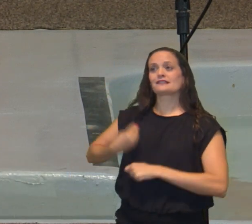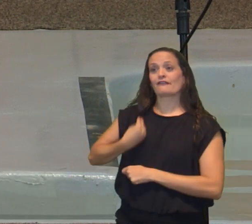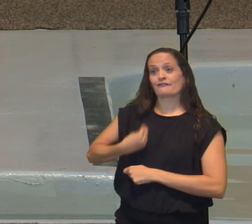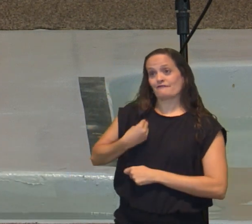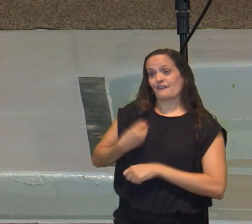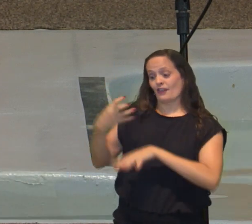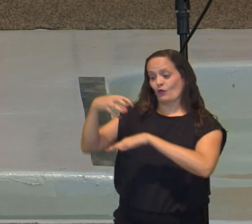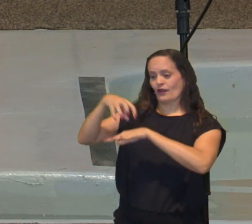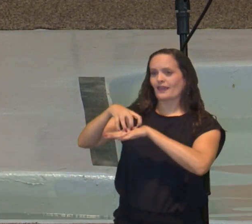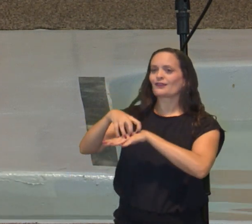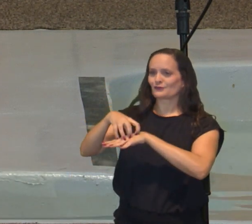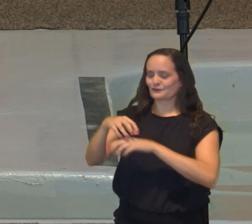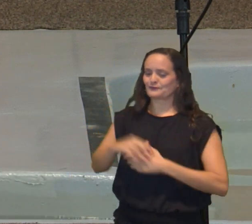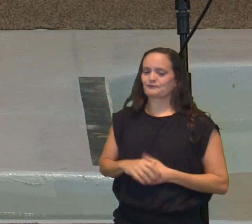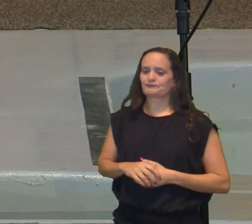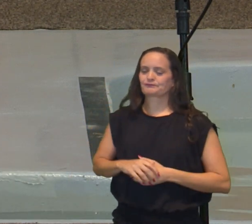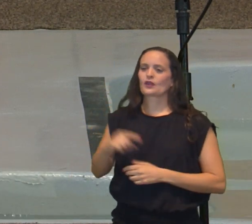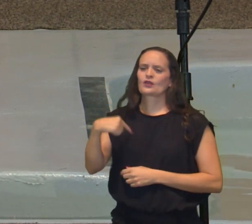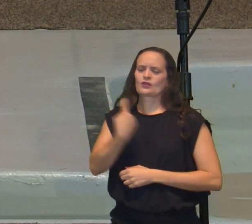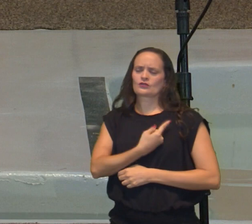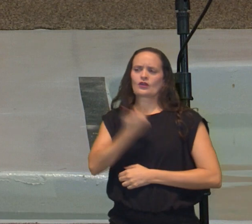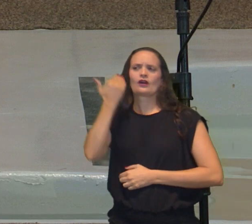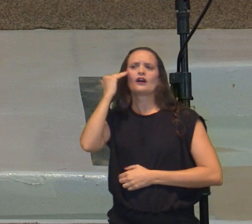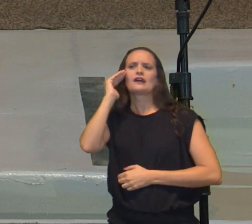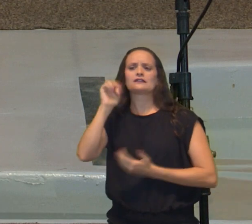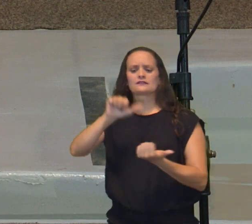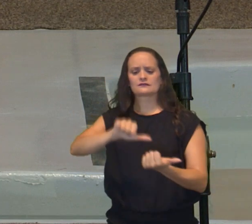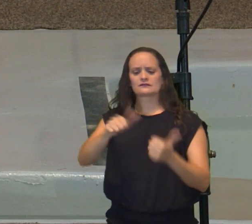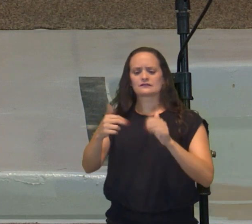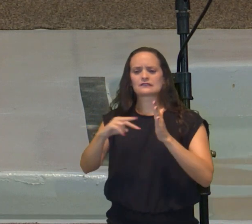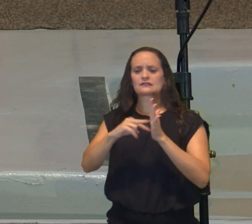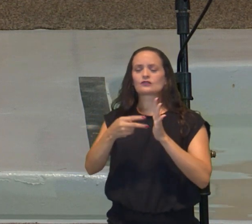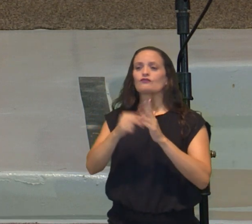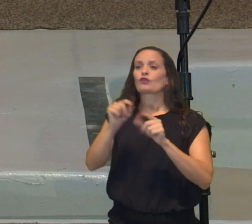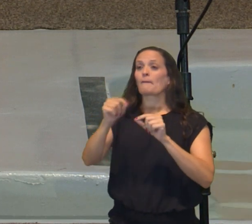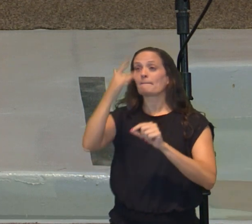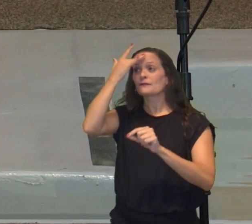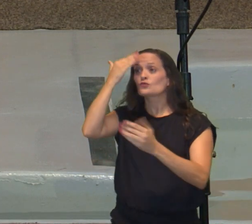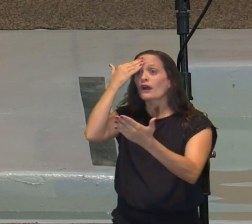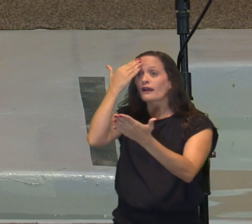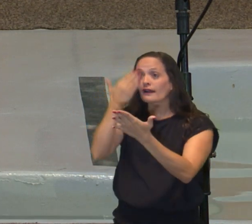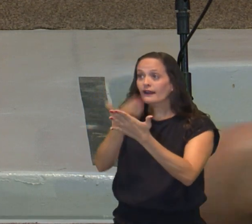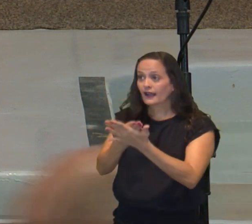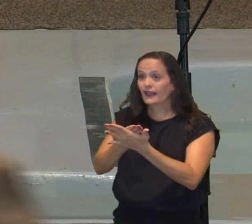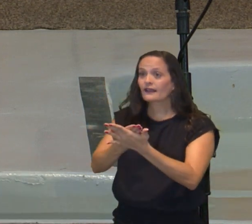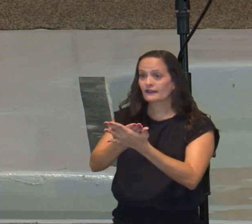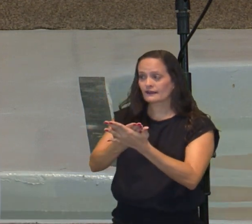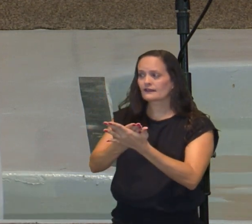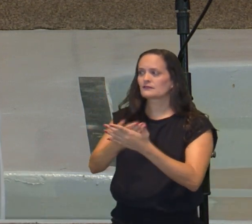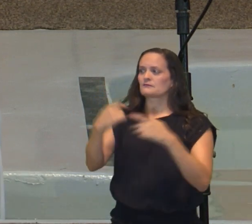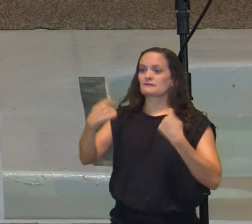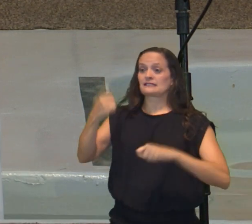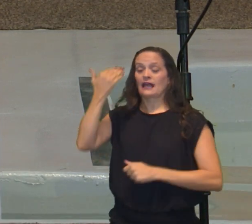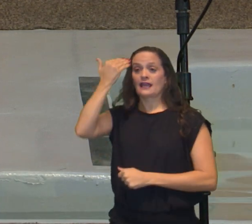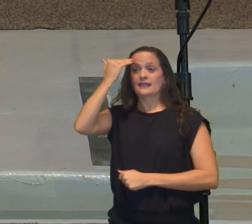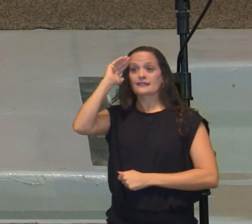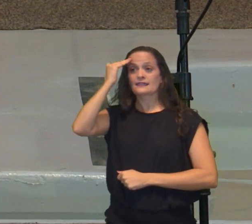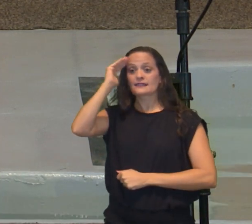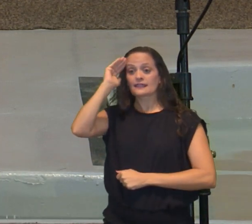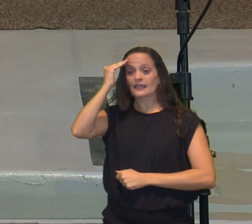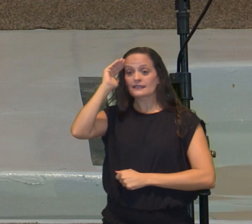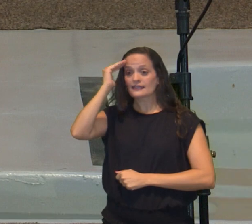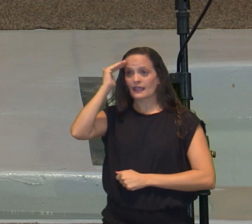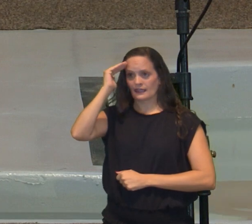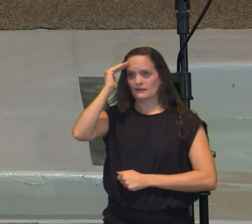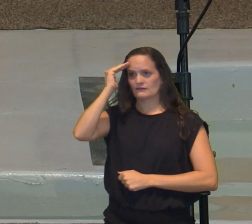Nós entendemos que o batismo é para todo aquele que crê. É preciso entender,